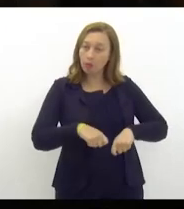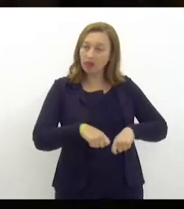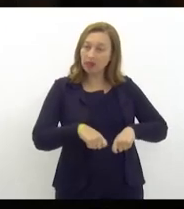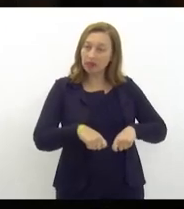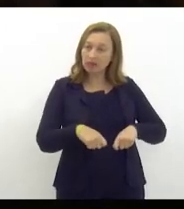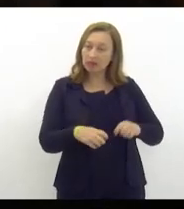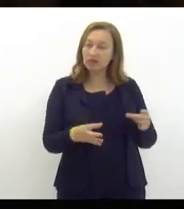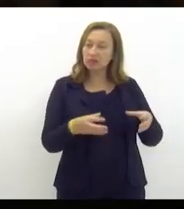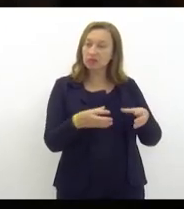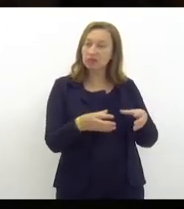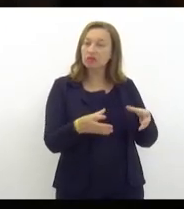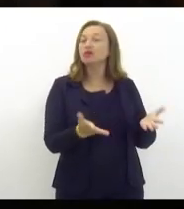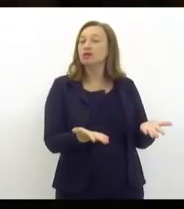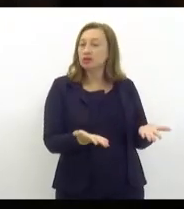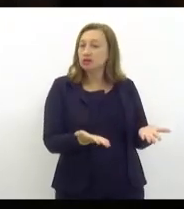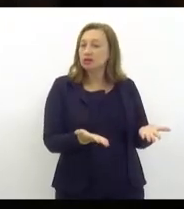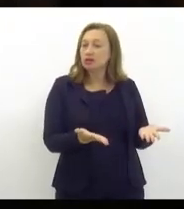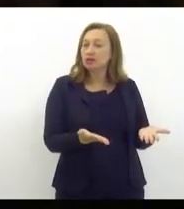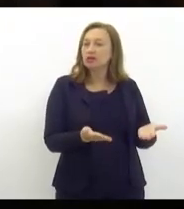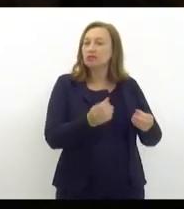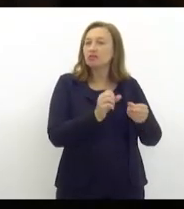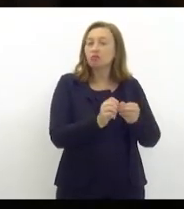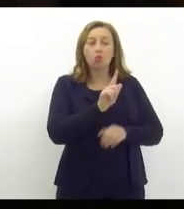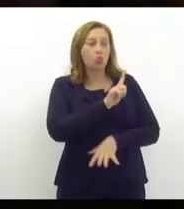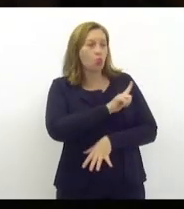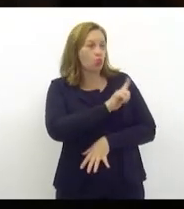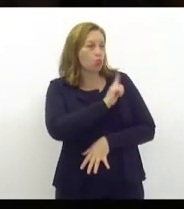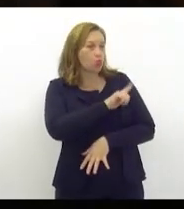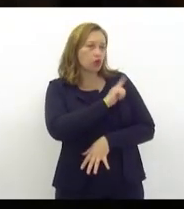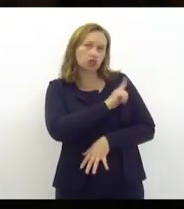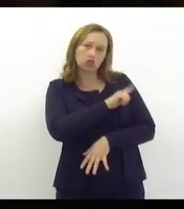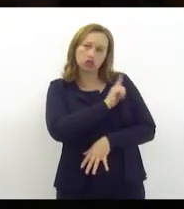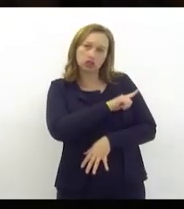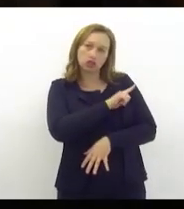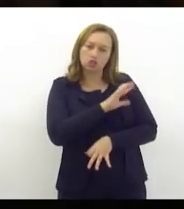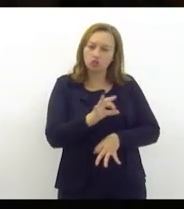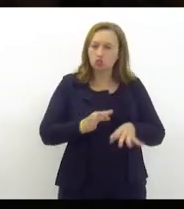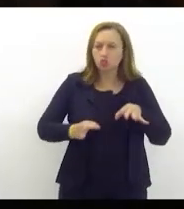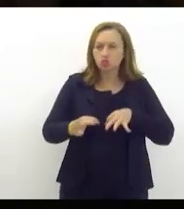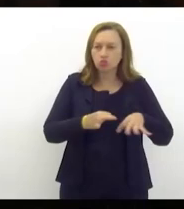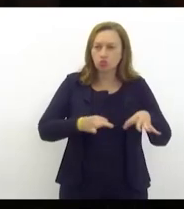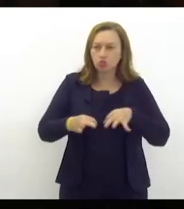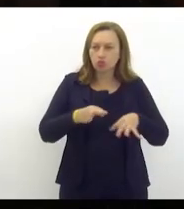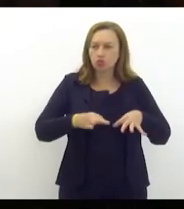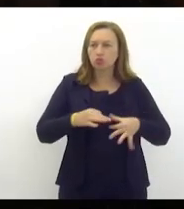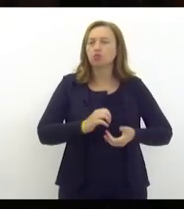específica, de fazer a gestão da sua organização.